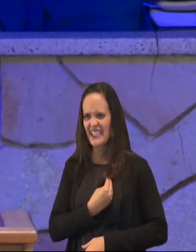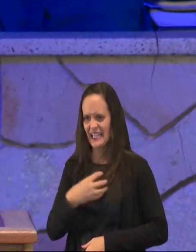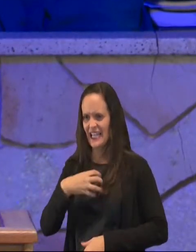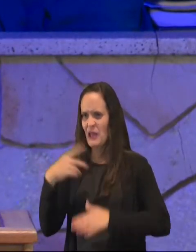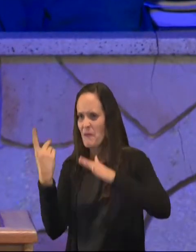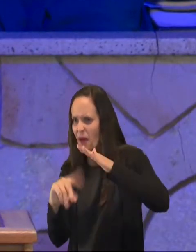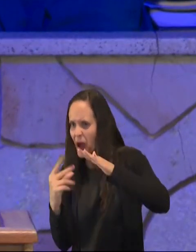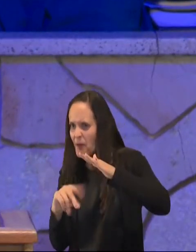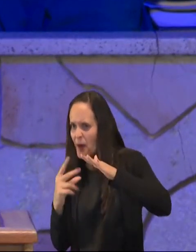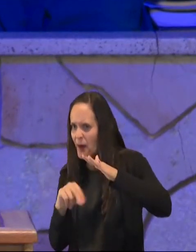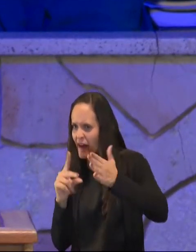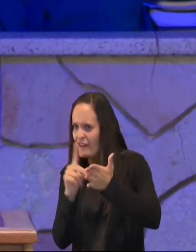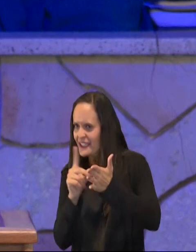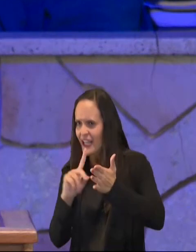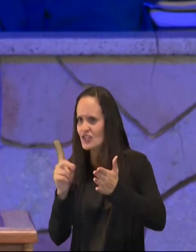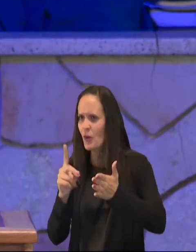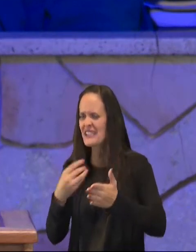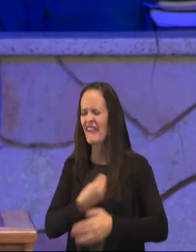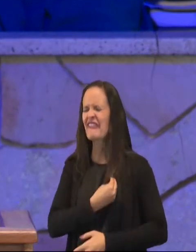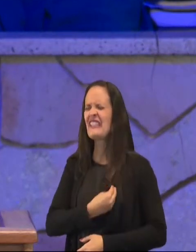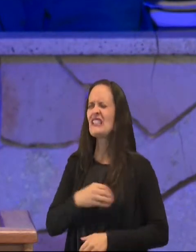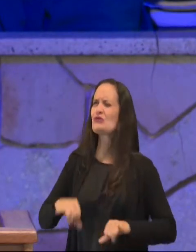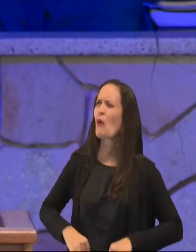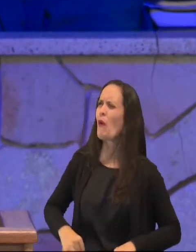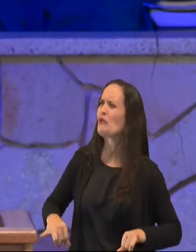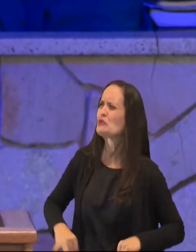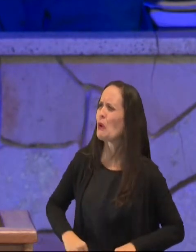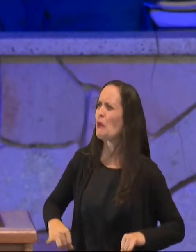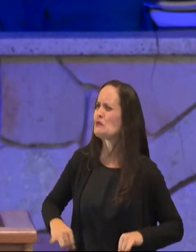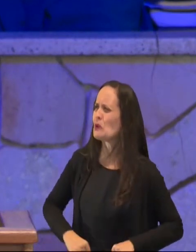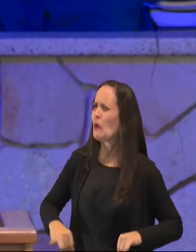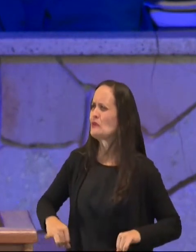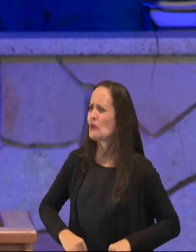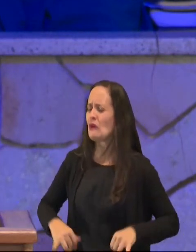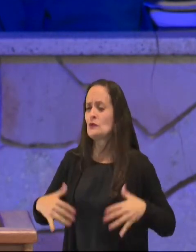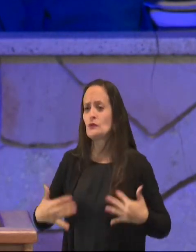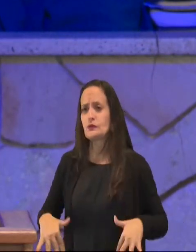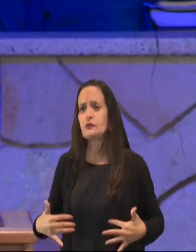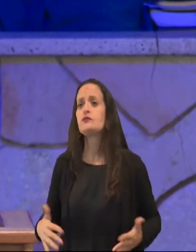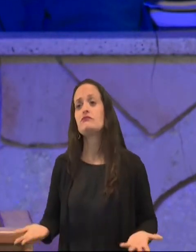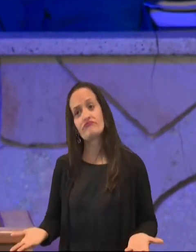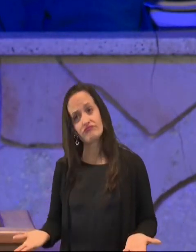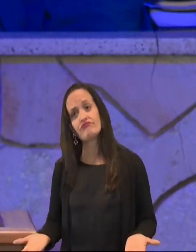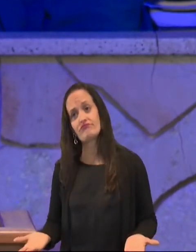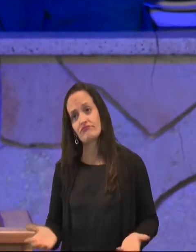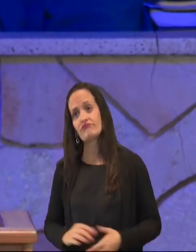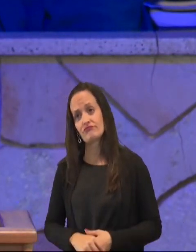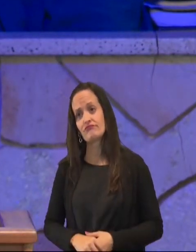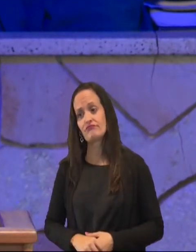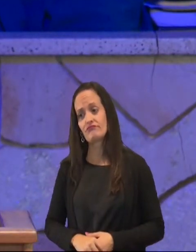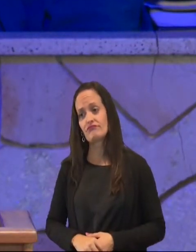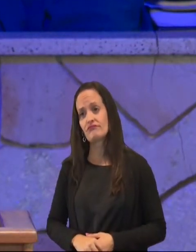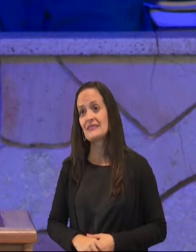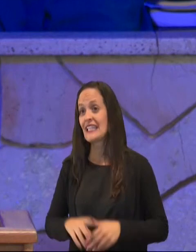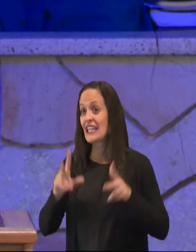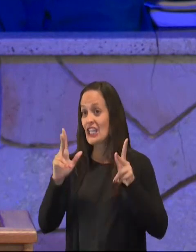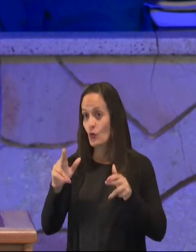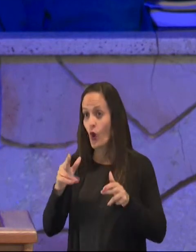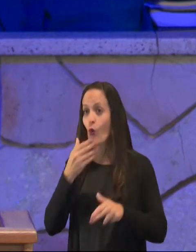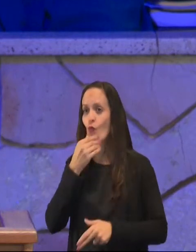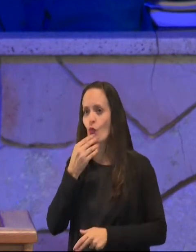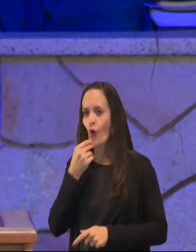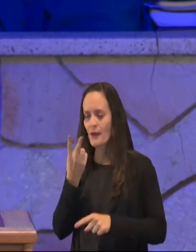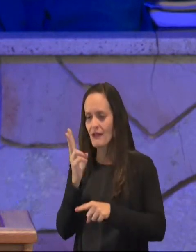paz, precisa encontrar Jesus. Mas assim como aquele carcereiro foi perdoado, amados irmãos,